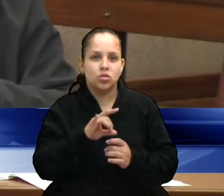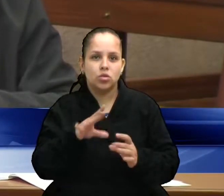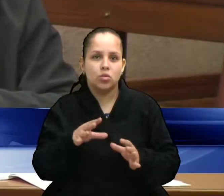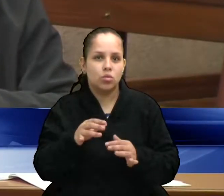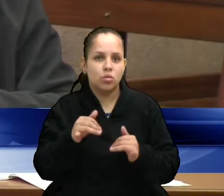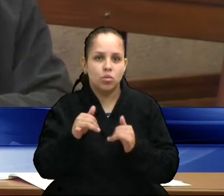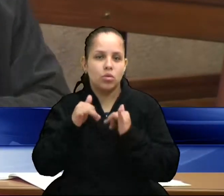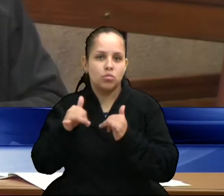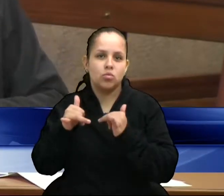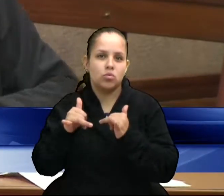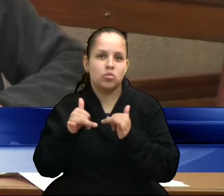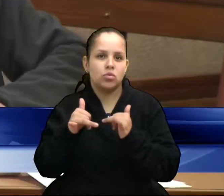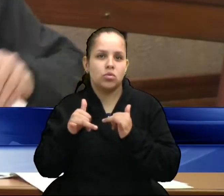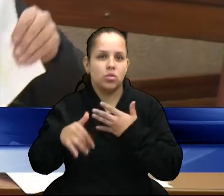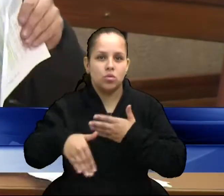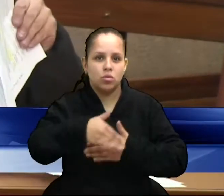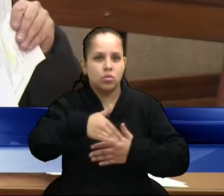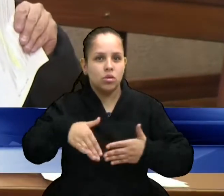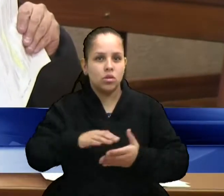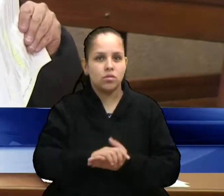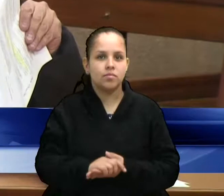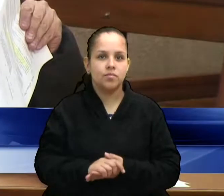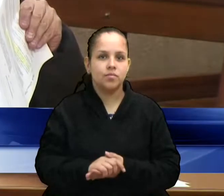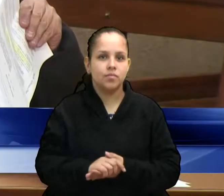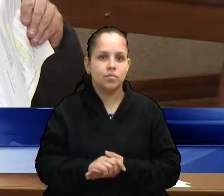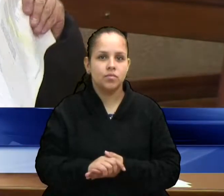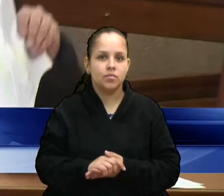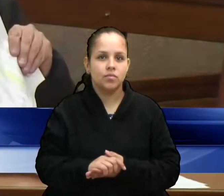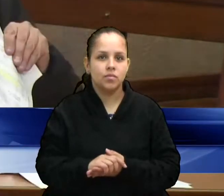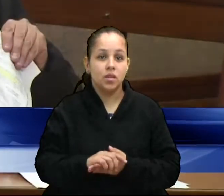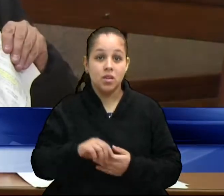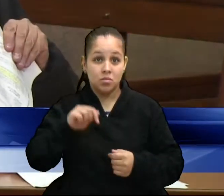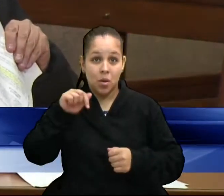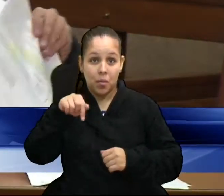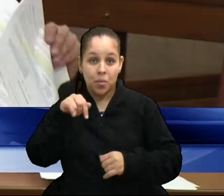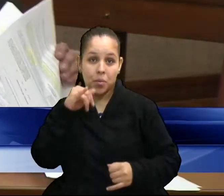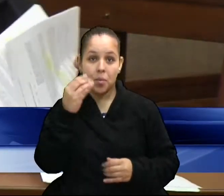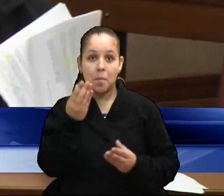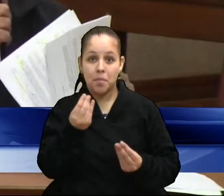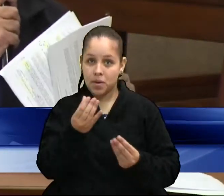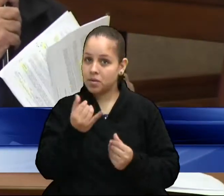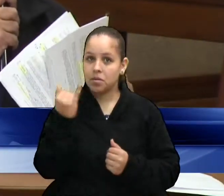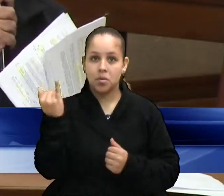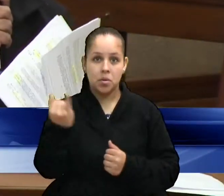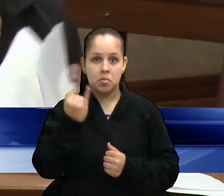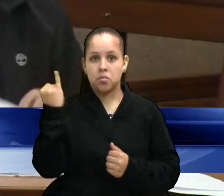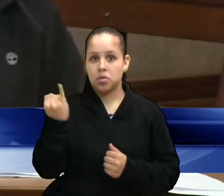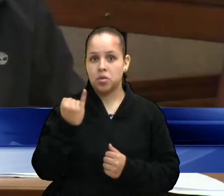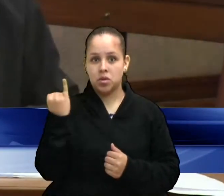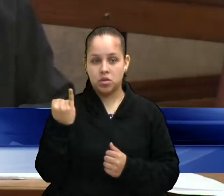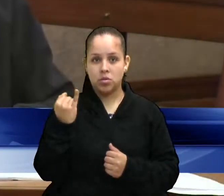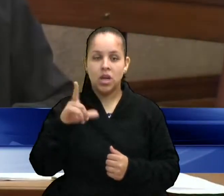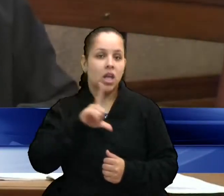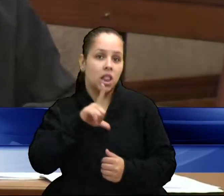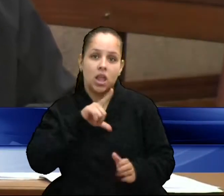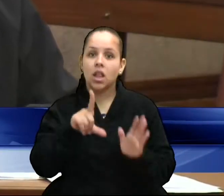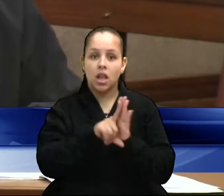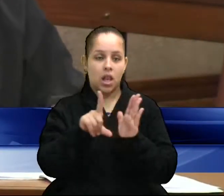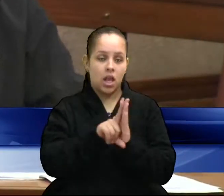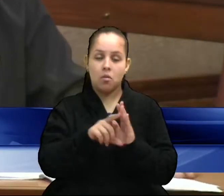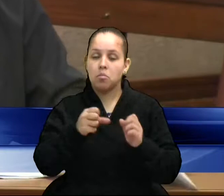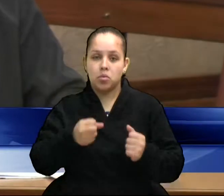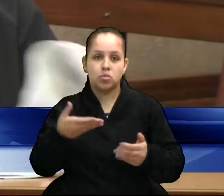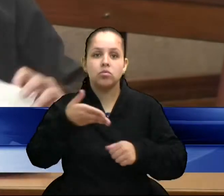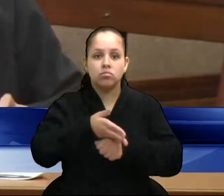mais importante: a licitação vai ser uma decorrência disso aqui. O que tiver na lei vai poder estar na licitação. Então, algumas